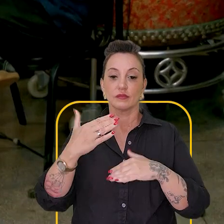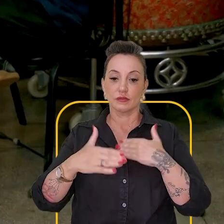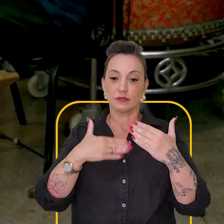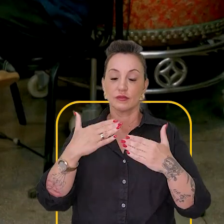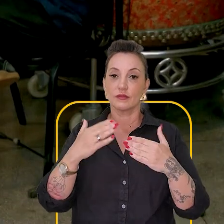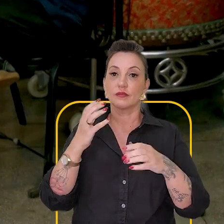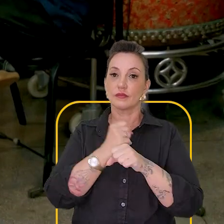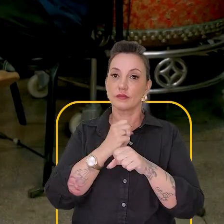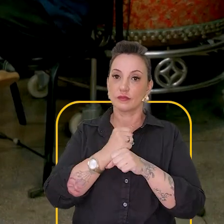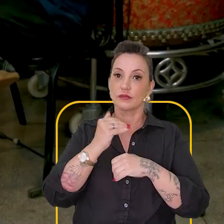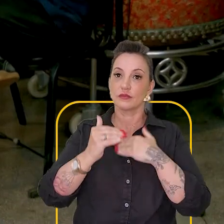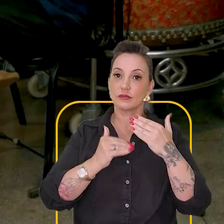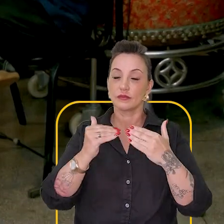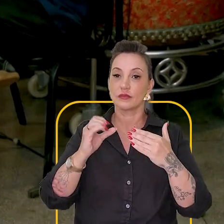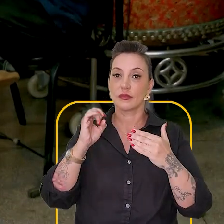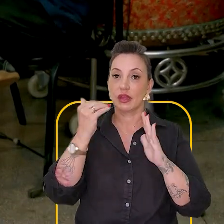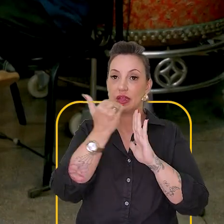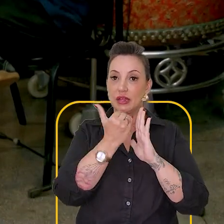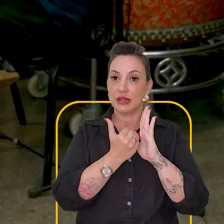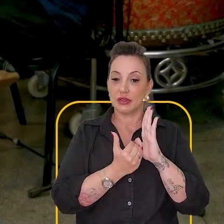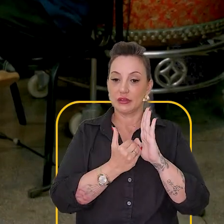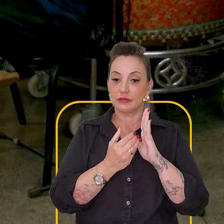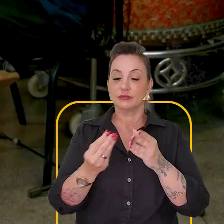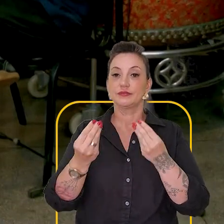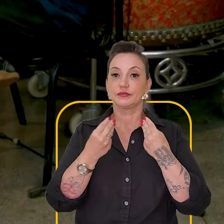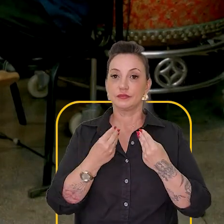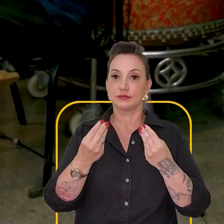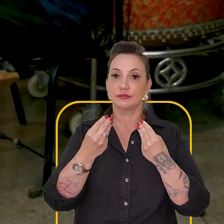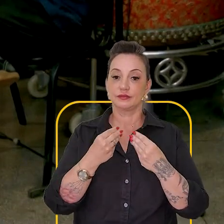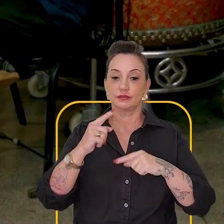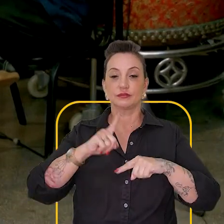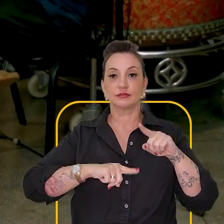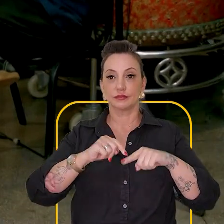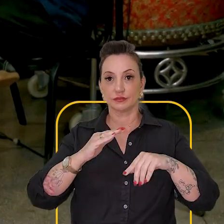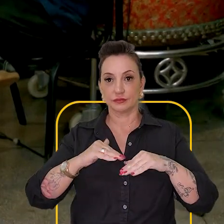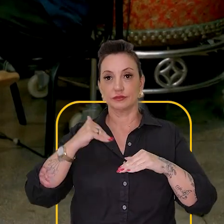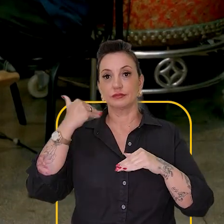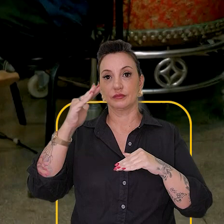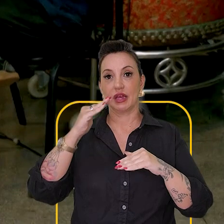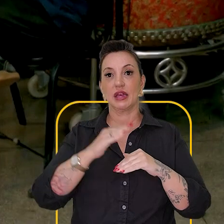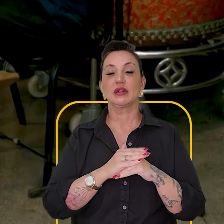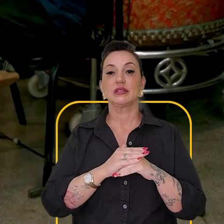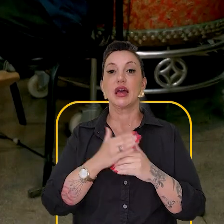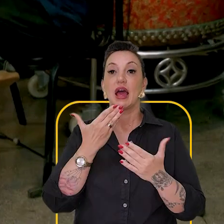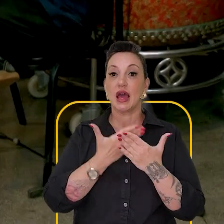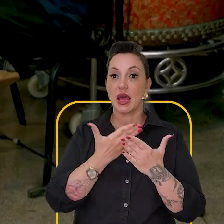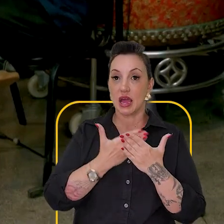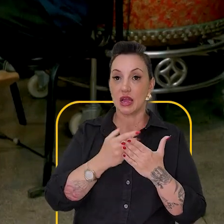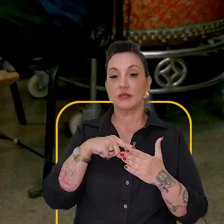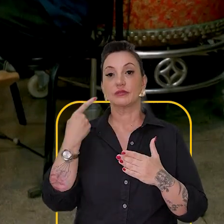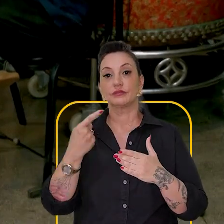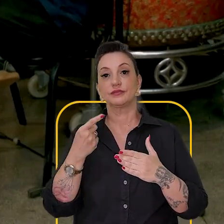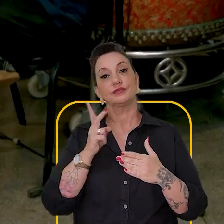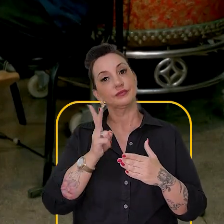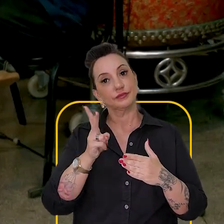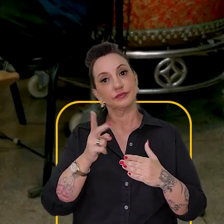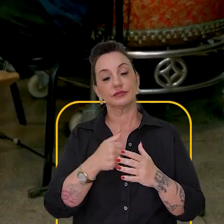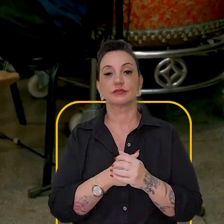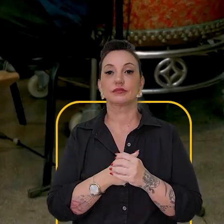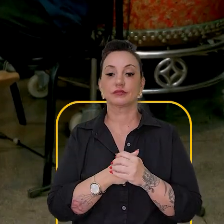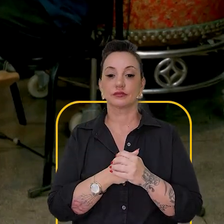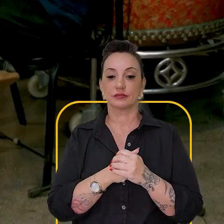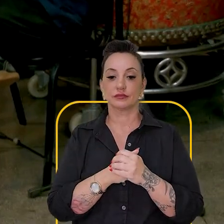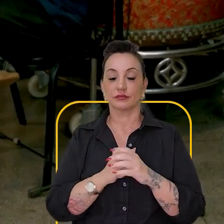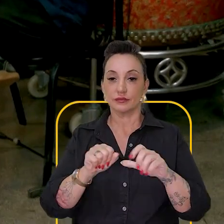gente vai somando aos pouquinhos em cada nível ela vai recebendo material a mais e nas aulas a gente sempre vai